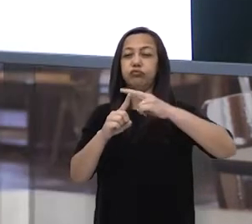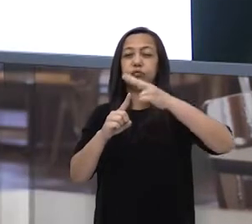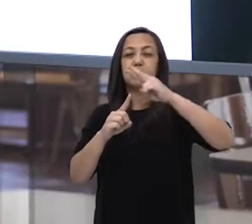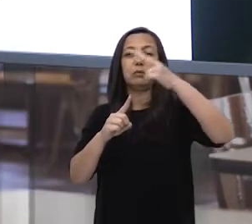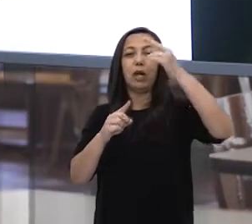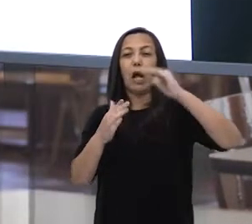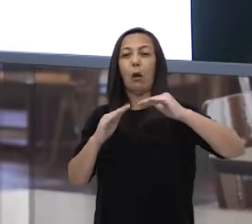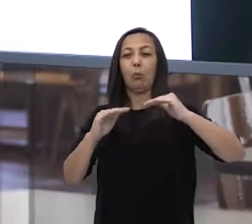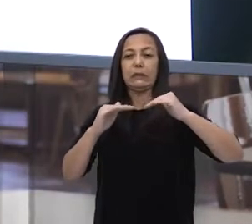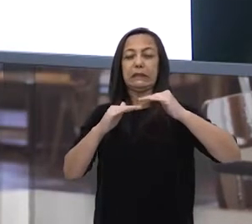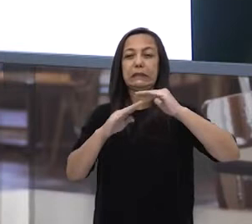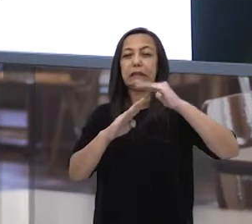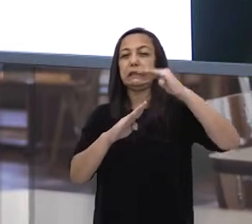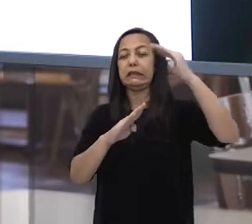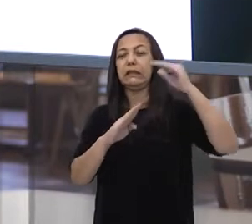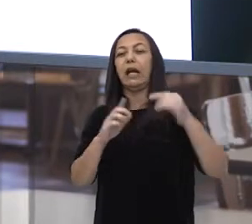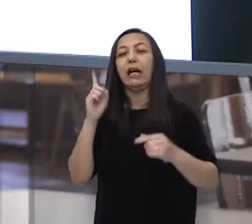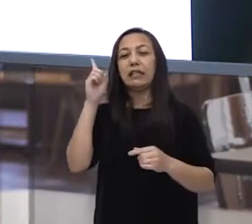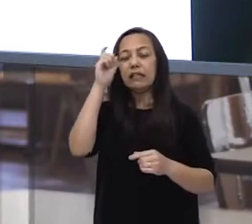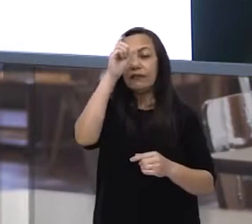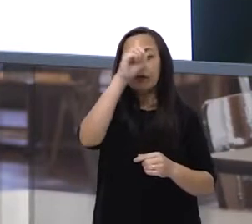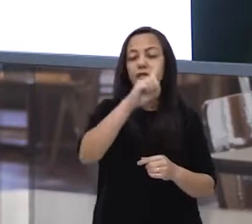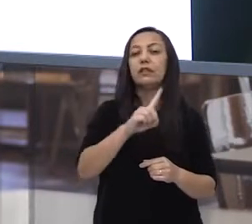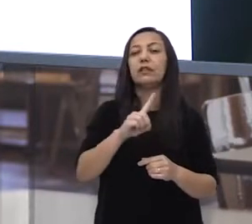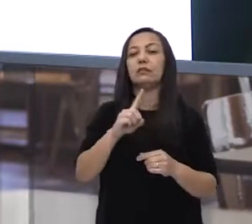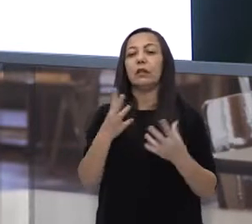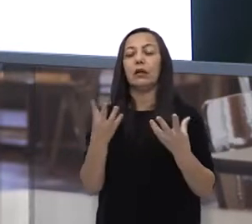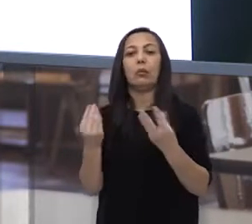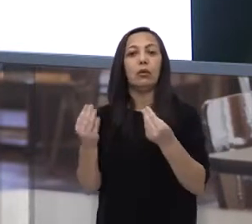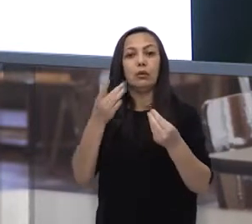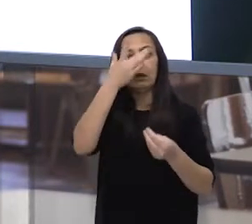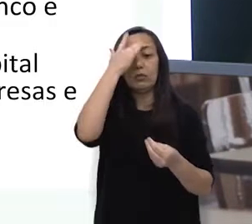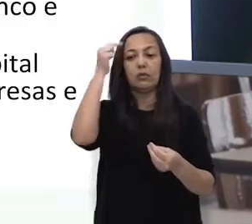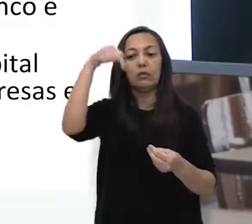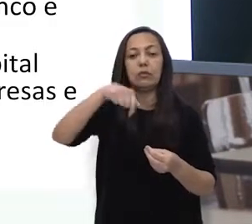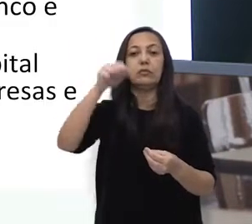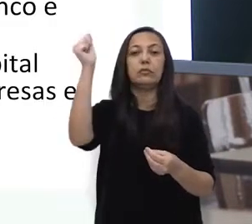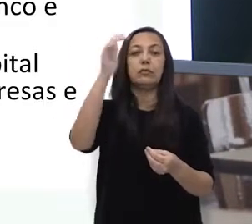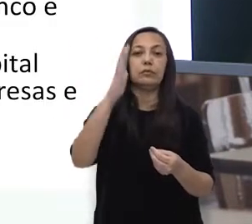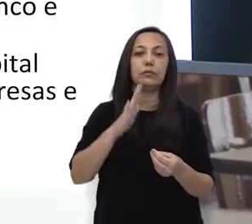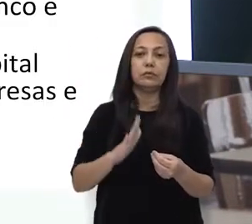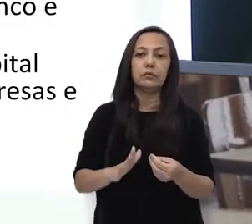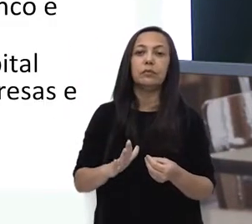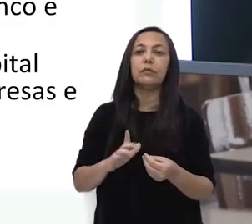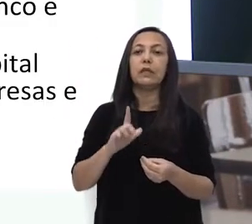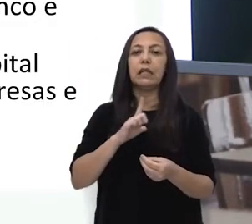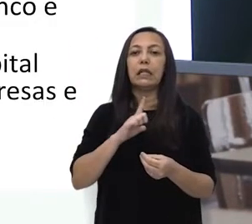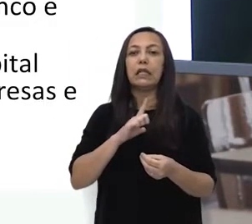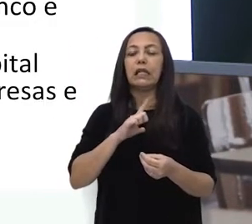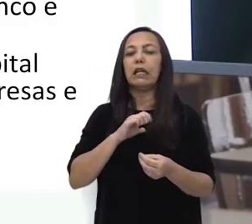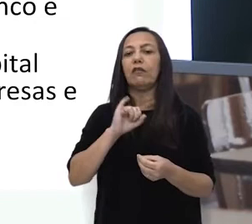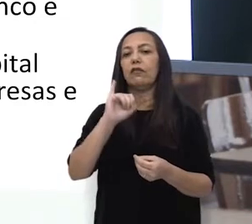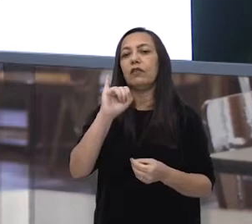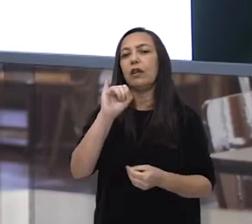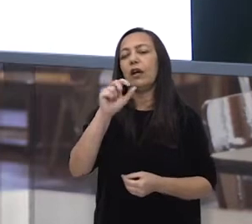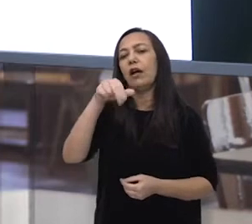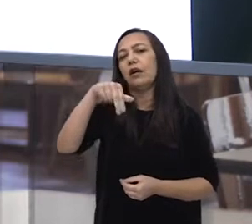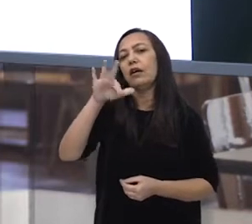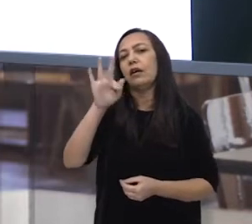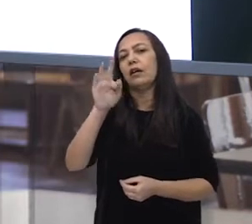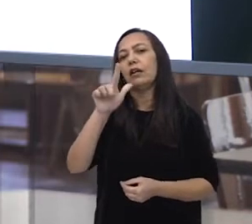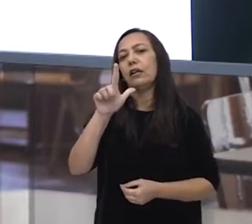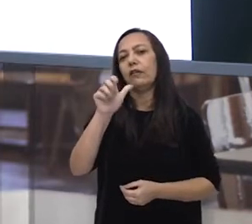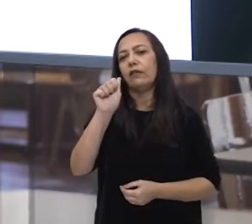internacional, isso dificultava a vida dos industriais aqui no Brasil. Então, nós temos a inflação nos anos 80,